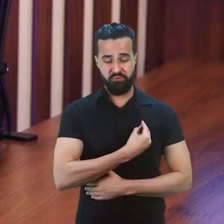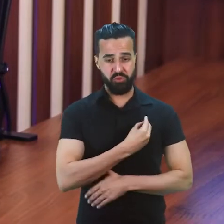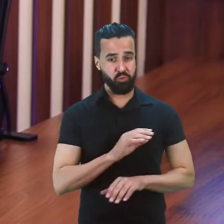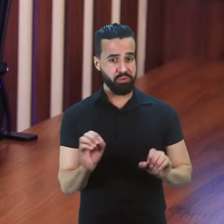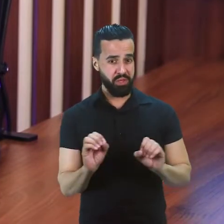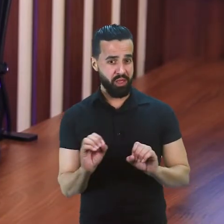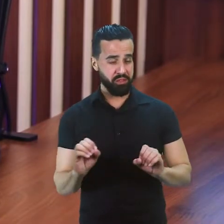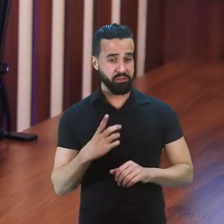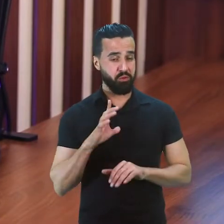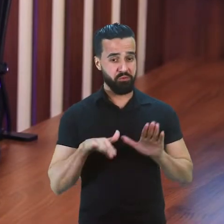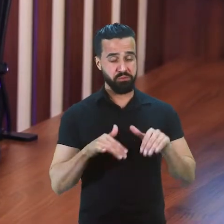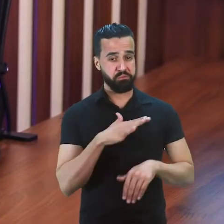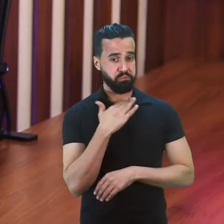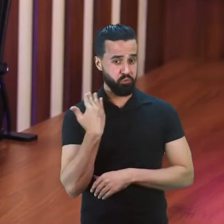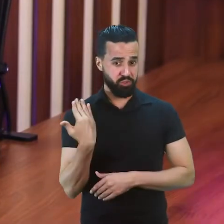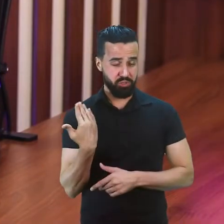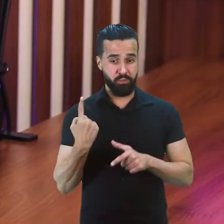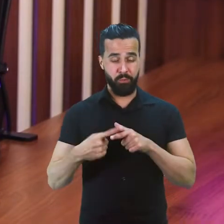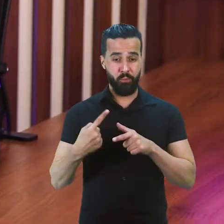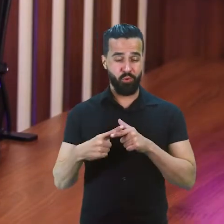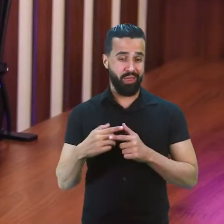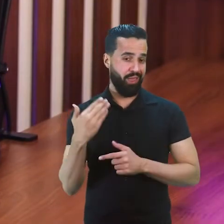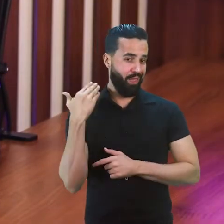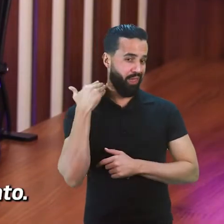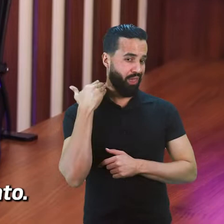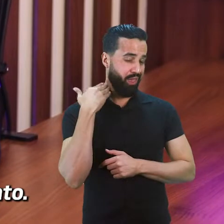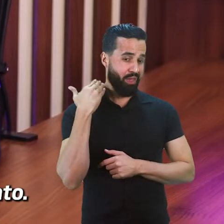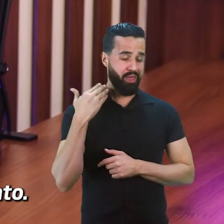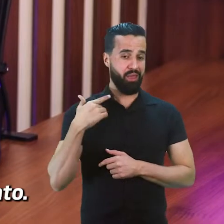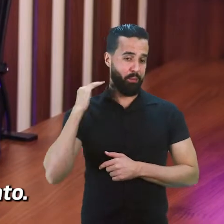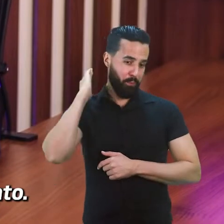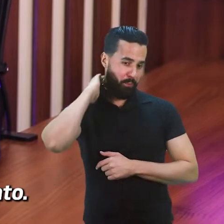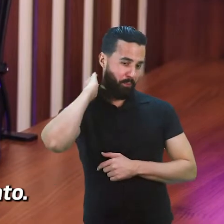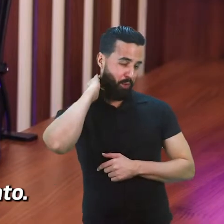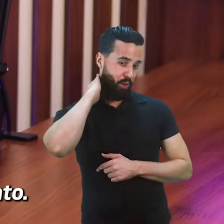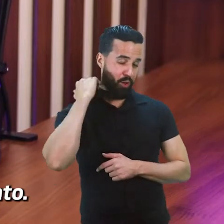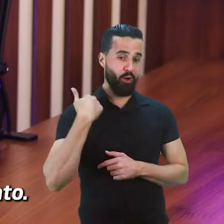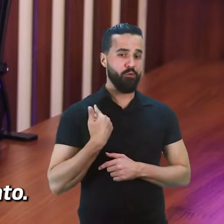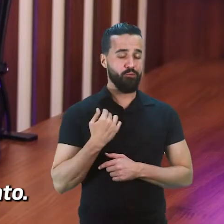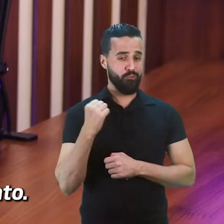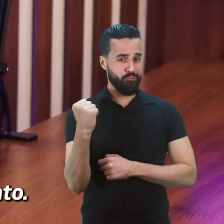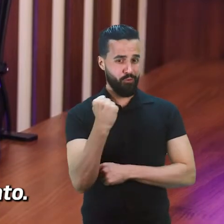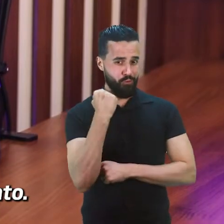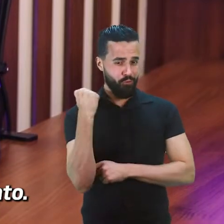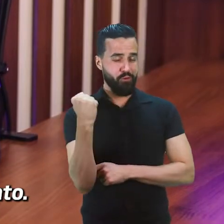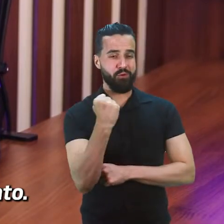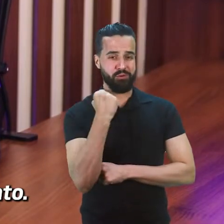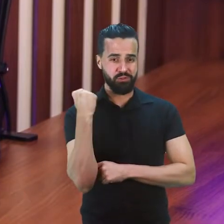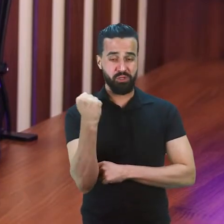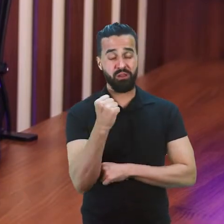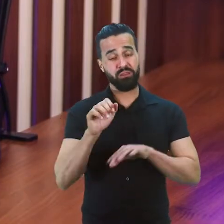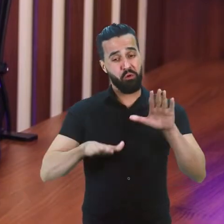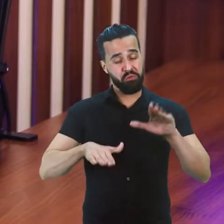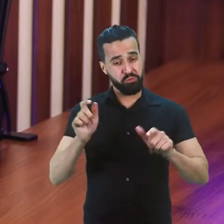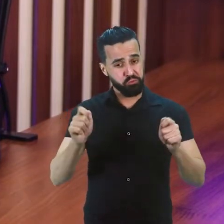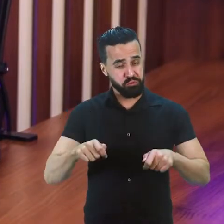foi alta na cervical, né? Poderia ter comprometido a respiração ali e eu não ter sobrevivido naquele momento.